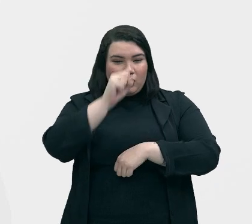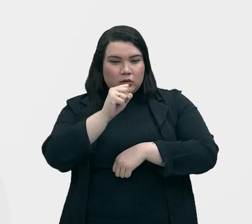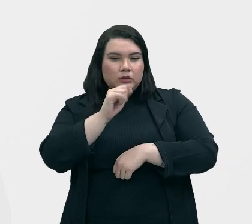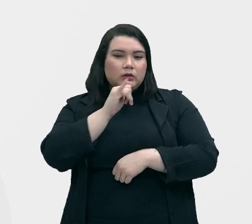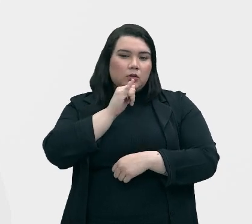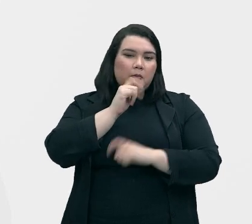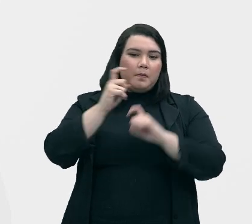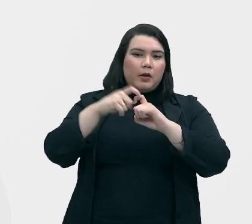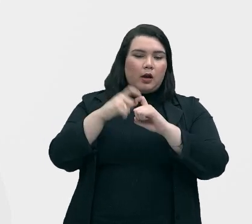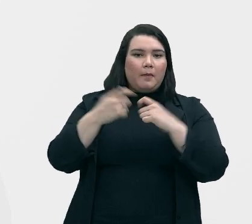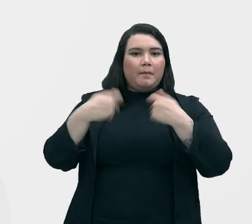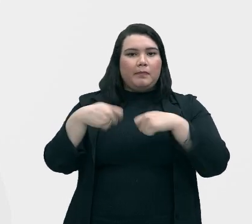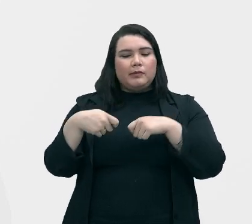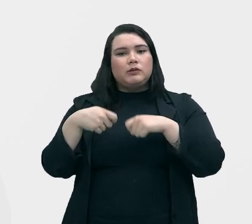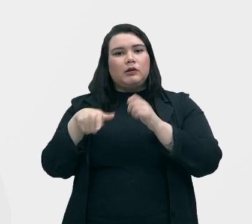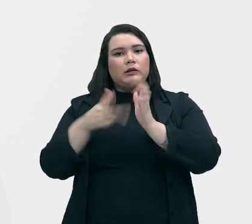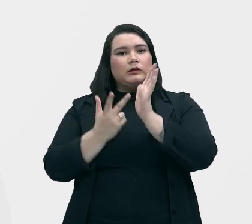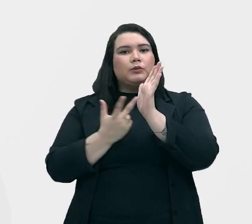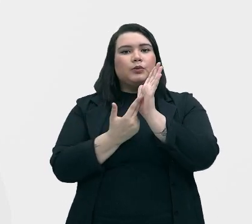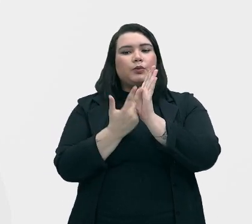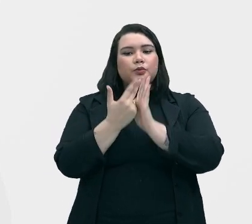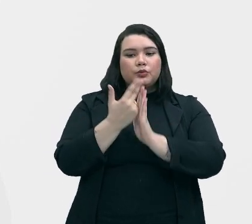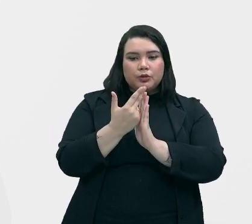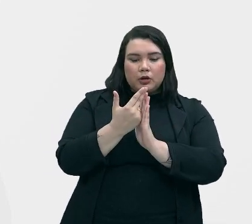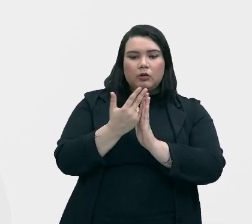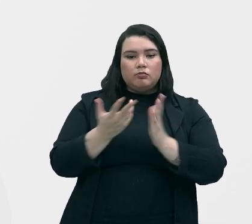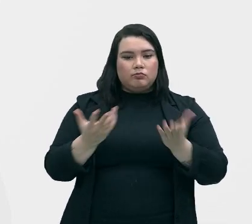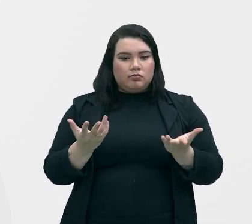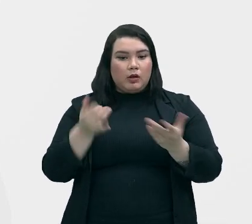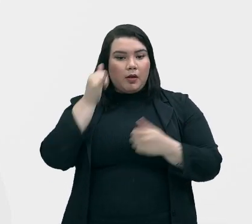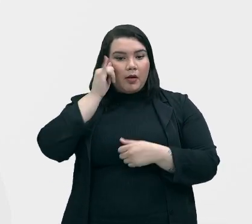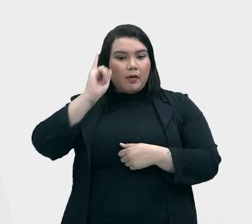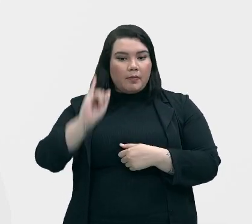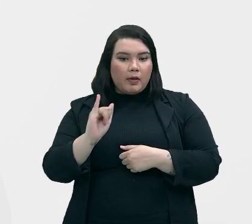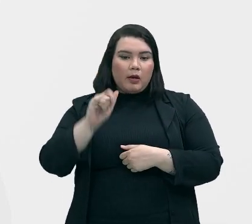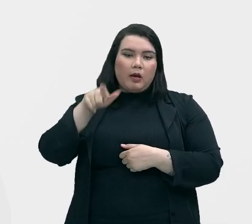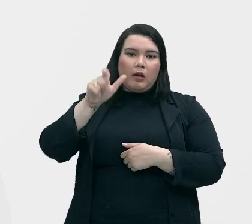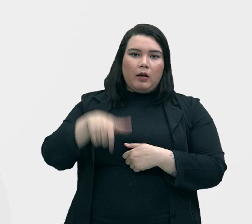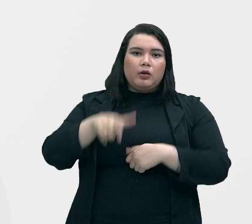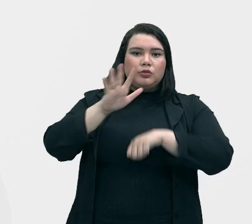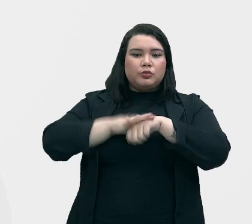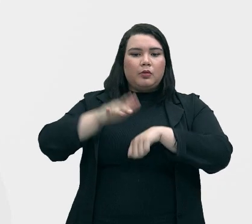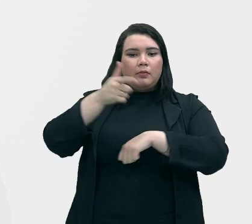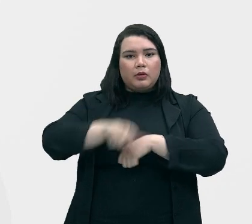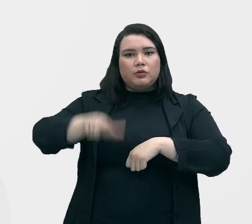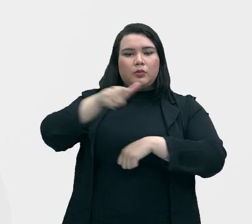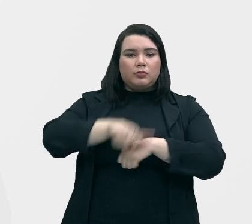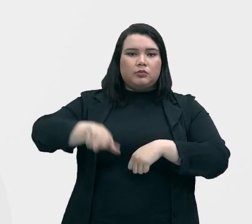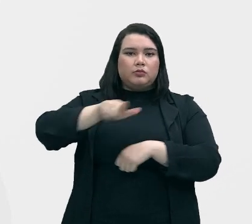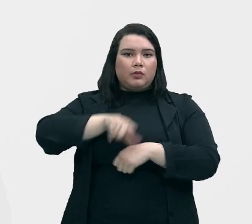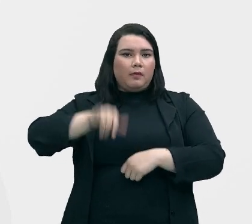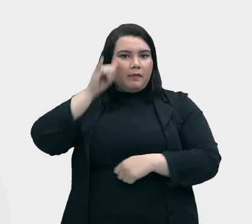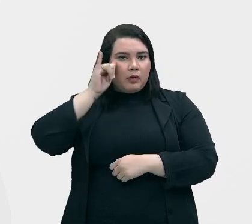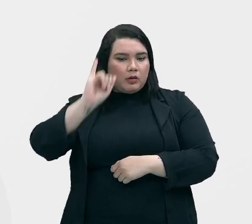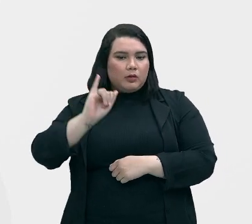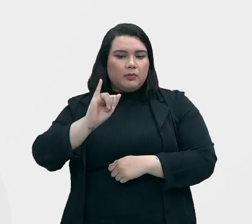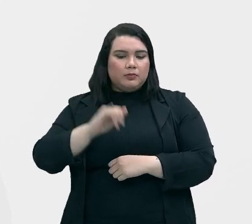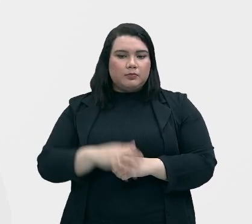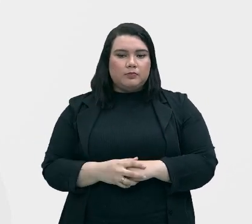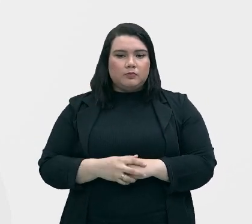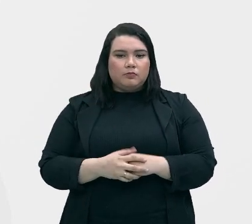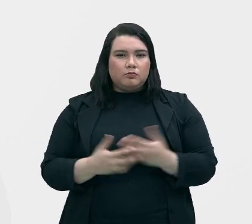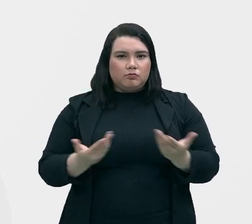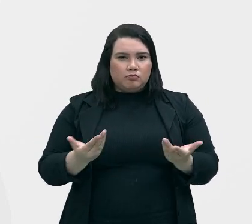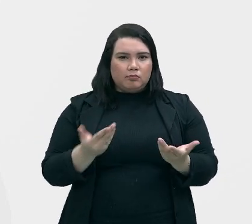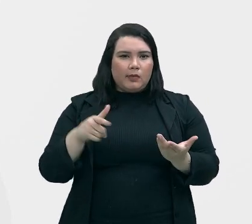por exemplo, o médico pode recomendar a cirurgia, evitando que o paciente tenha a doença várias vezes ao ano. Mas isso, será